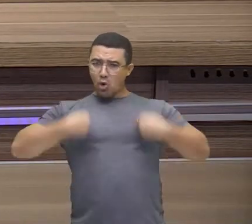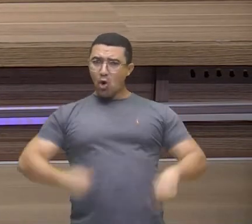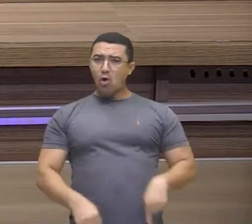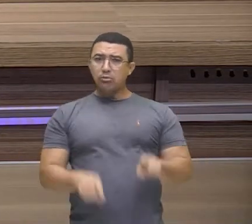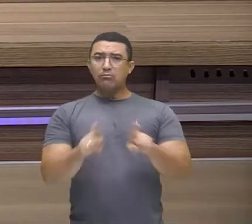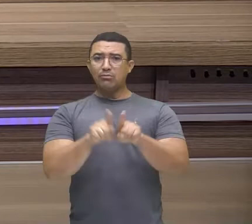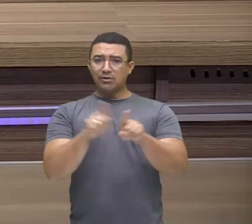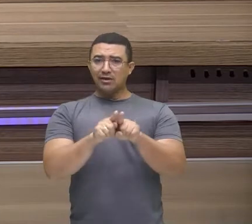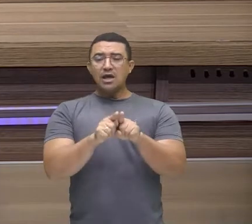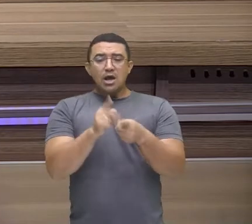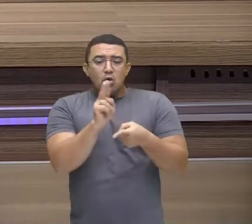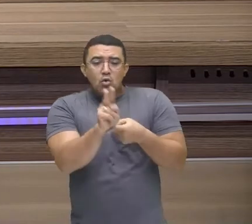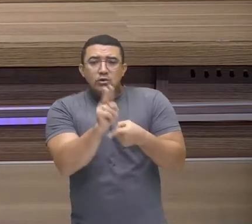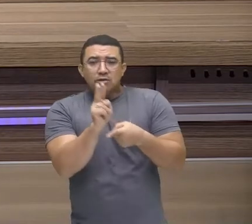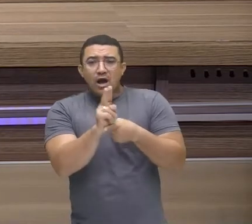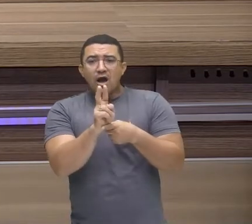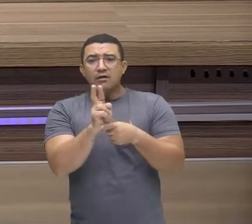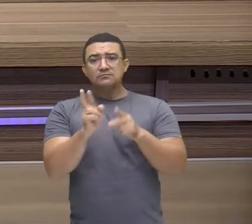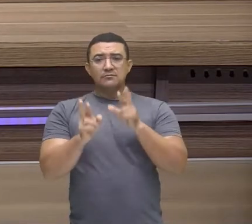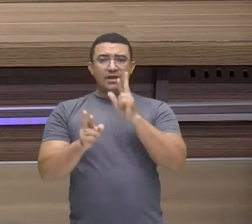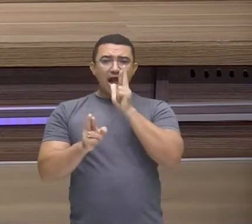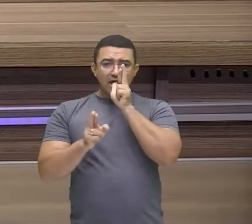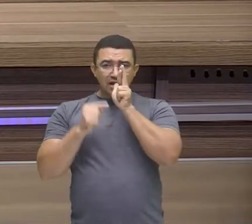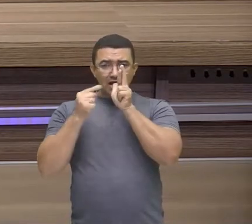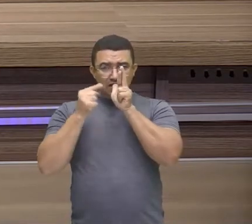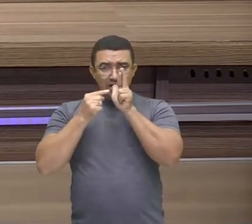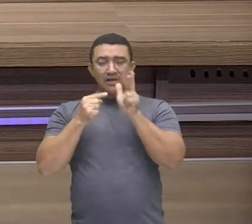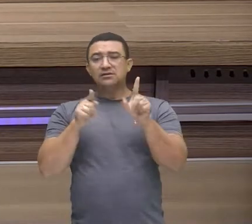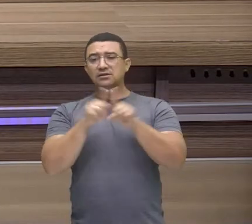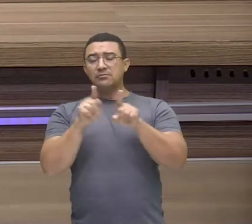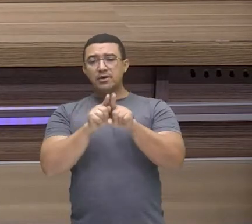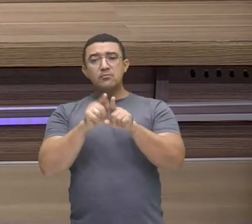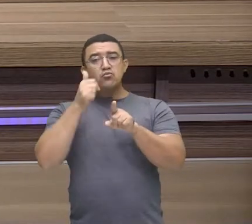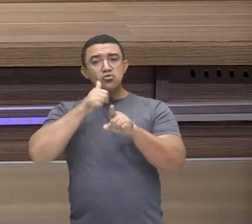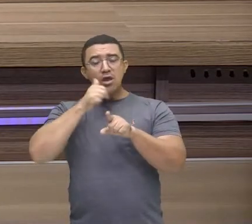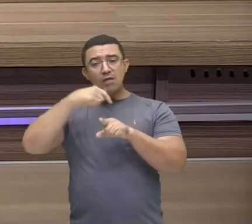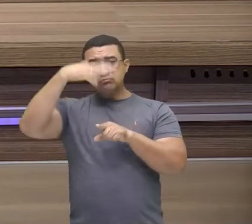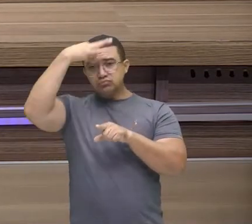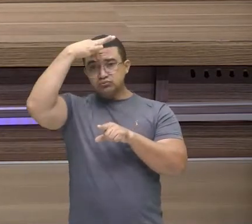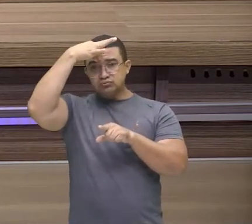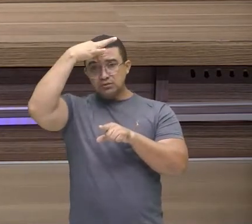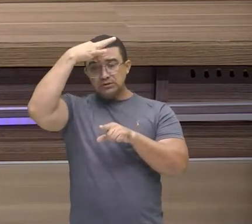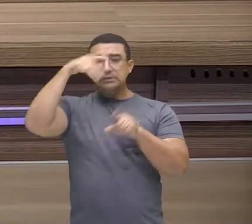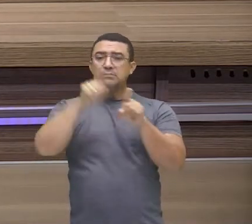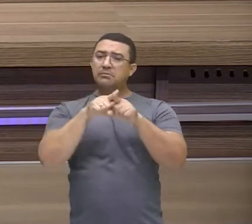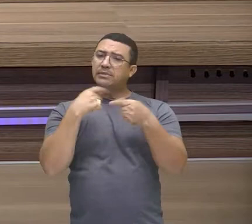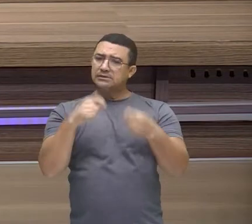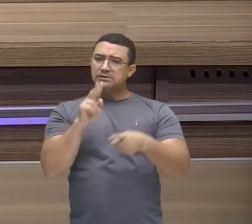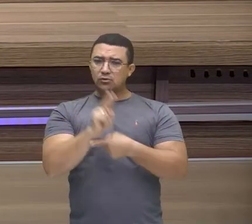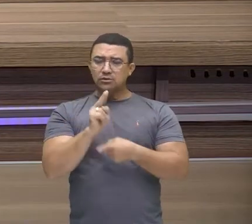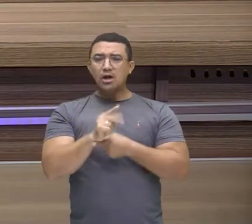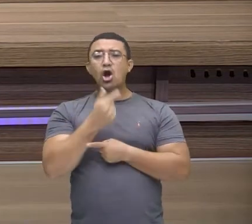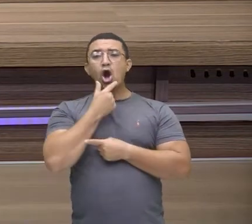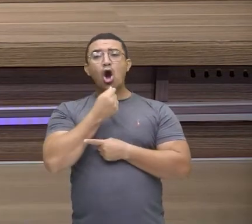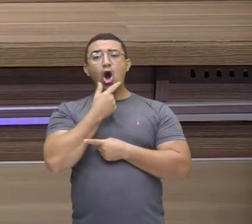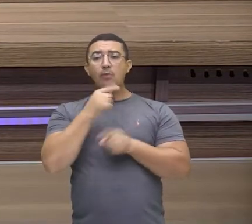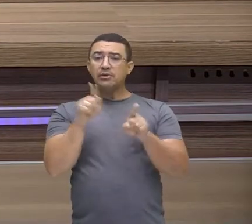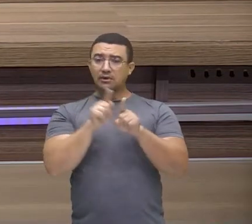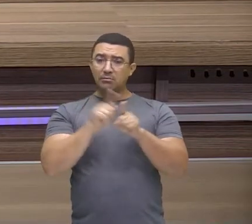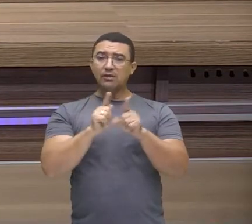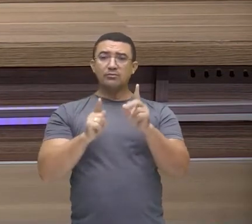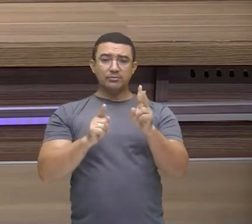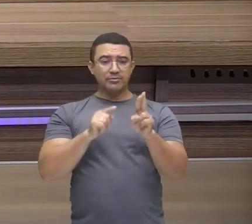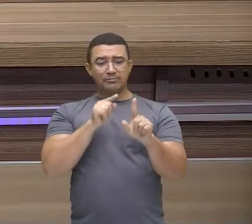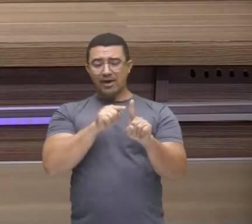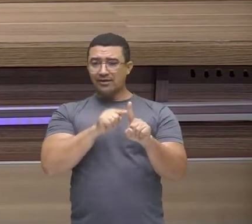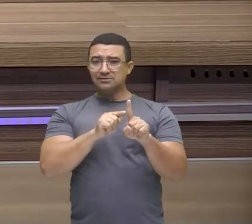daquele órgão. E os meninos, ninguém lava e nem enxuga o pênis, sabe? E você tem que fazer a esterilização do pênis, tem